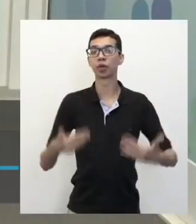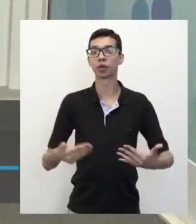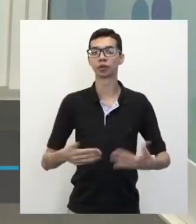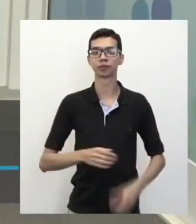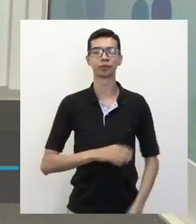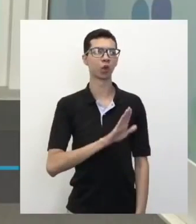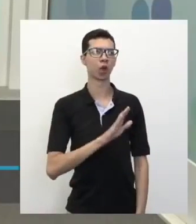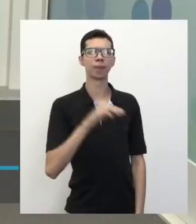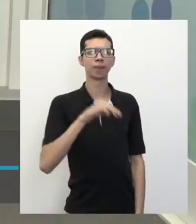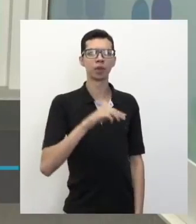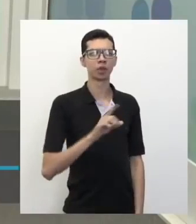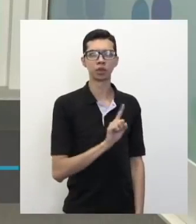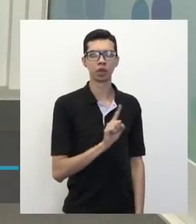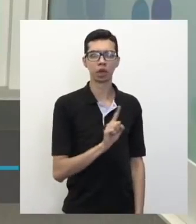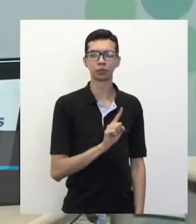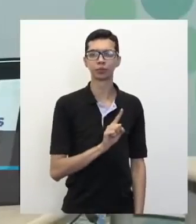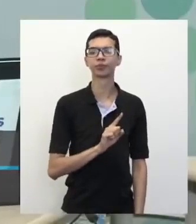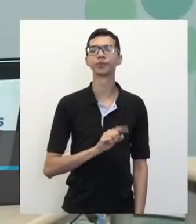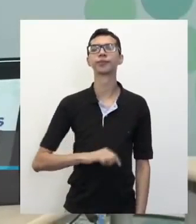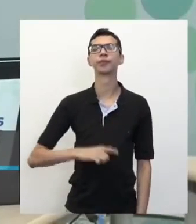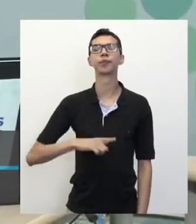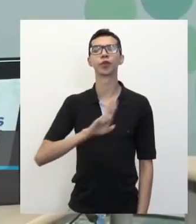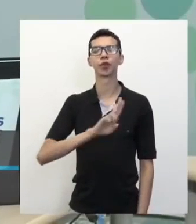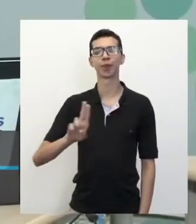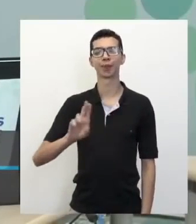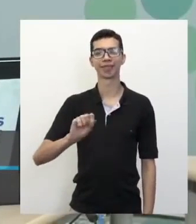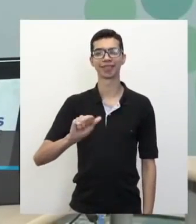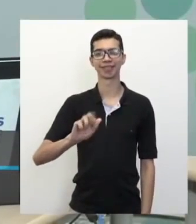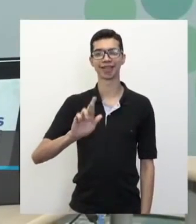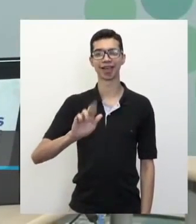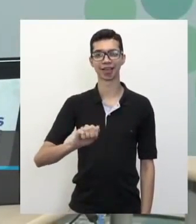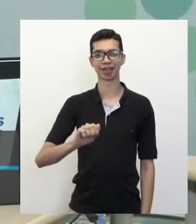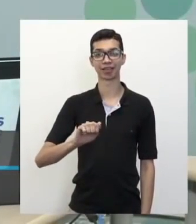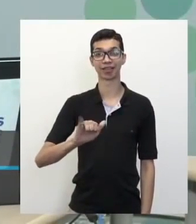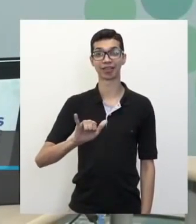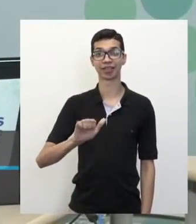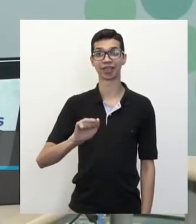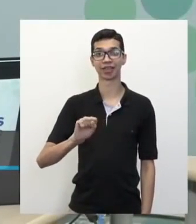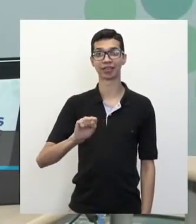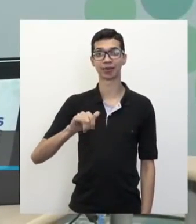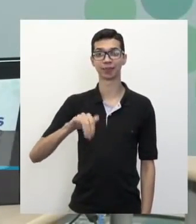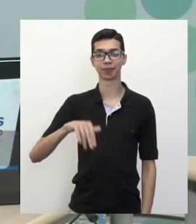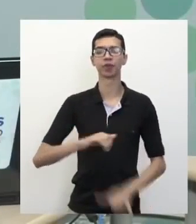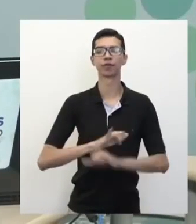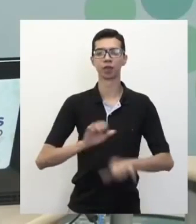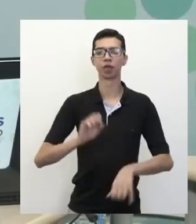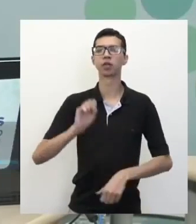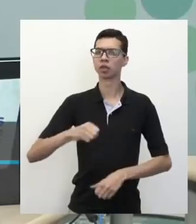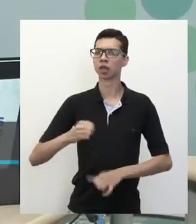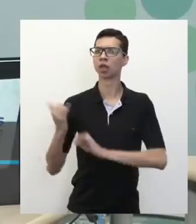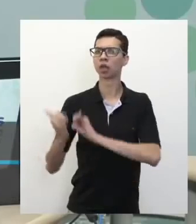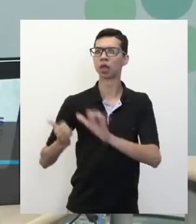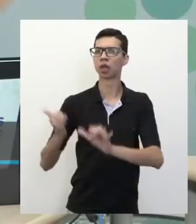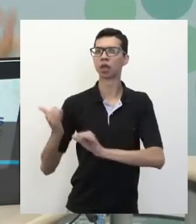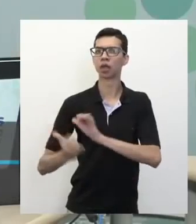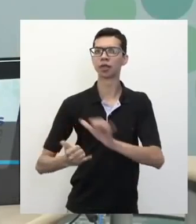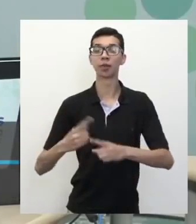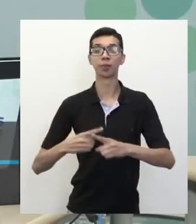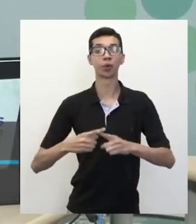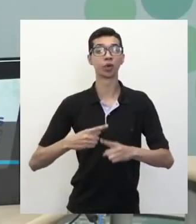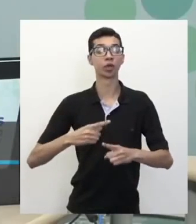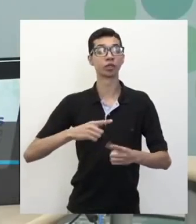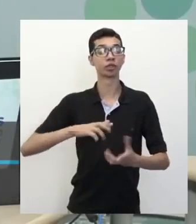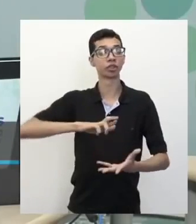não. Tem aqui, Sara Yasmin falou sim, é lenda, porque lenda pode ter de várias